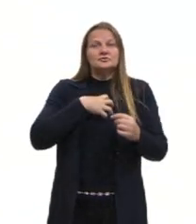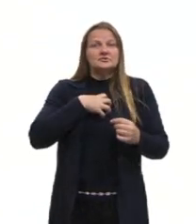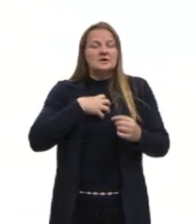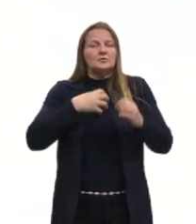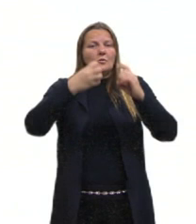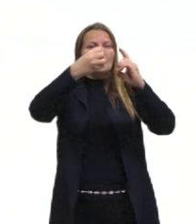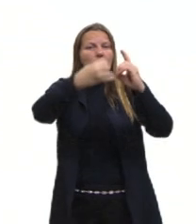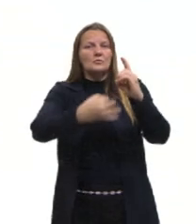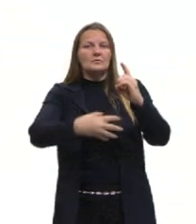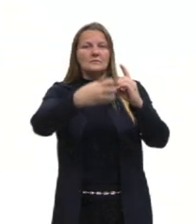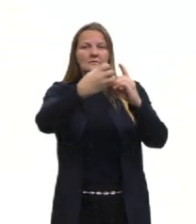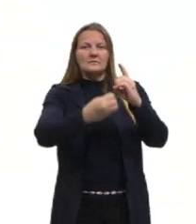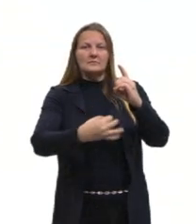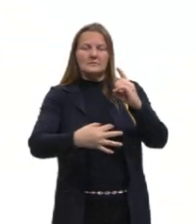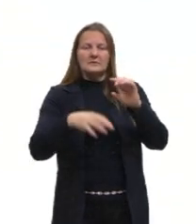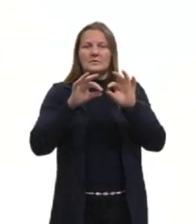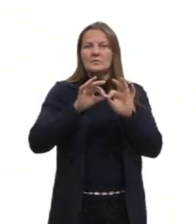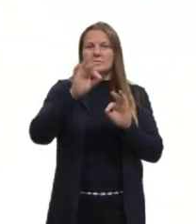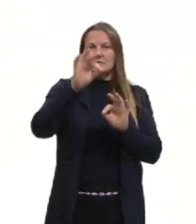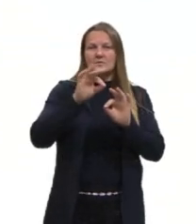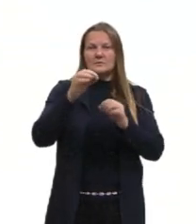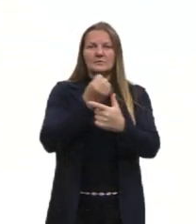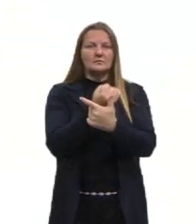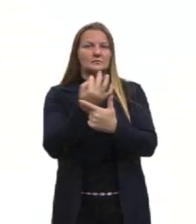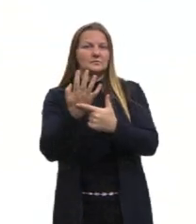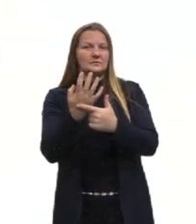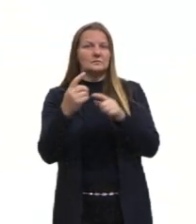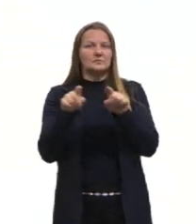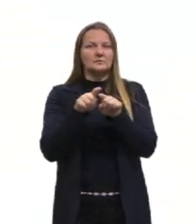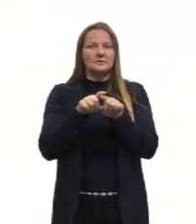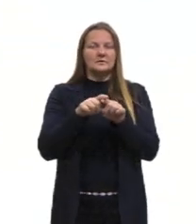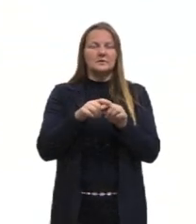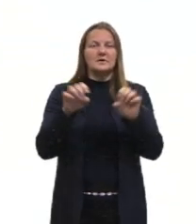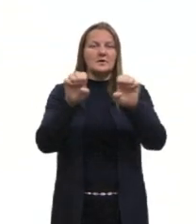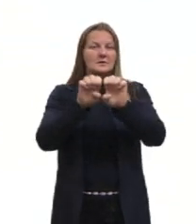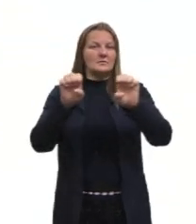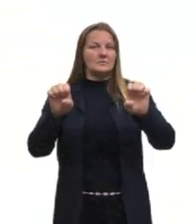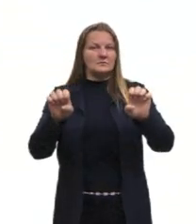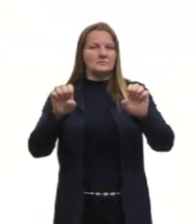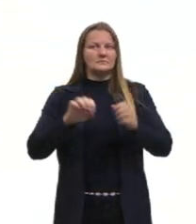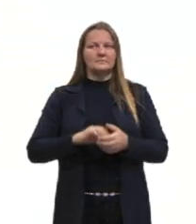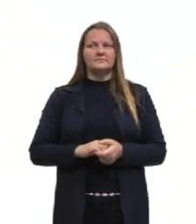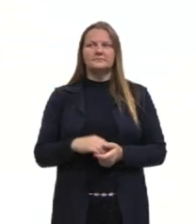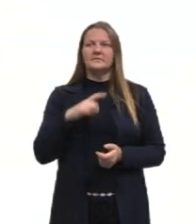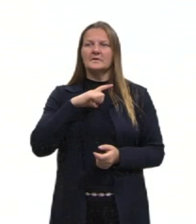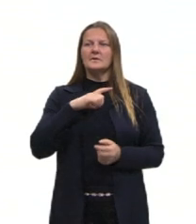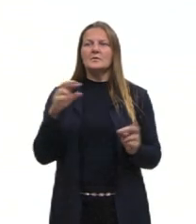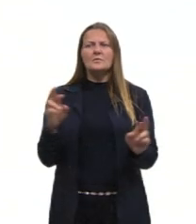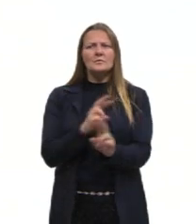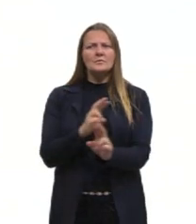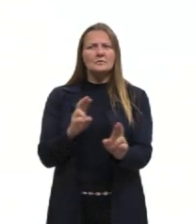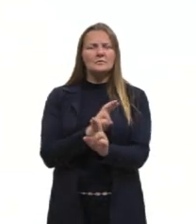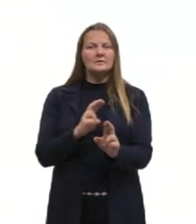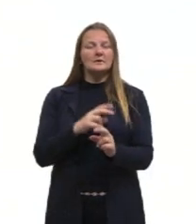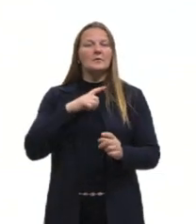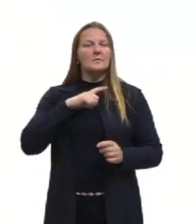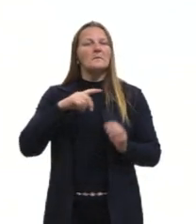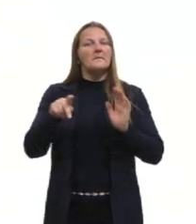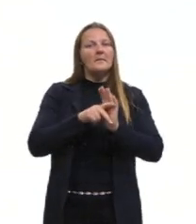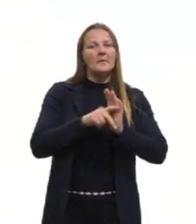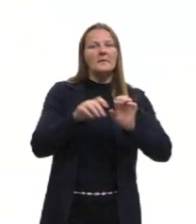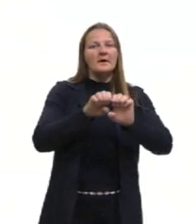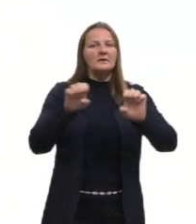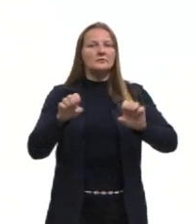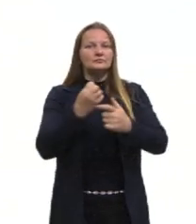descrever a reta de uma forma algébrica por meio de uma equação é uma relação entre uma equação